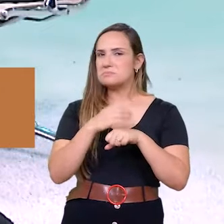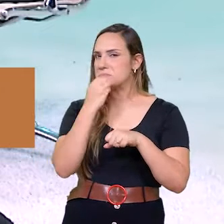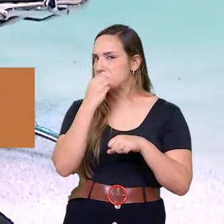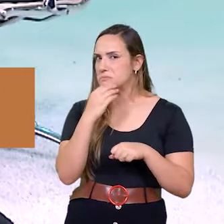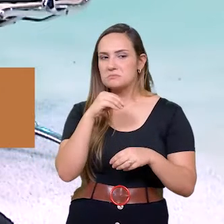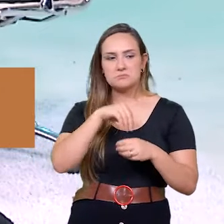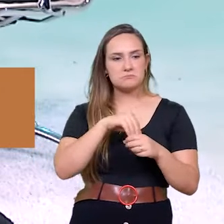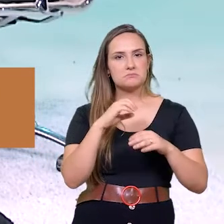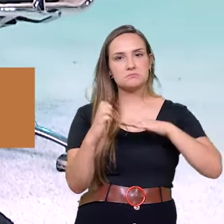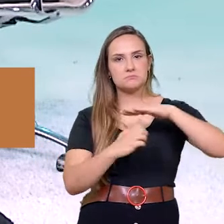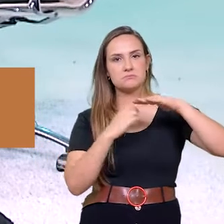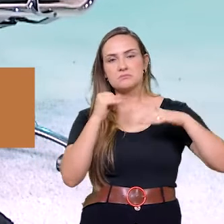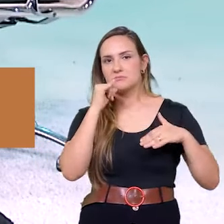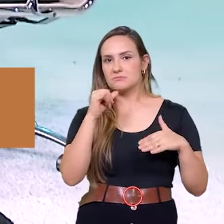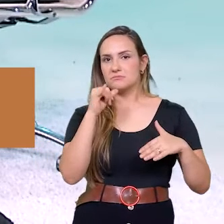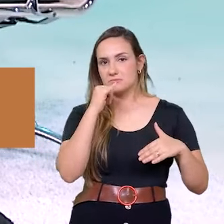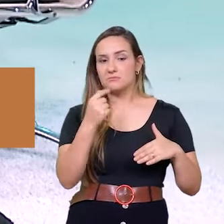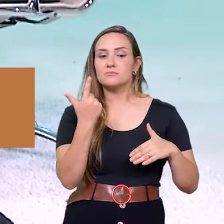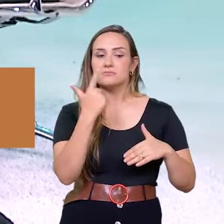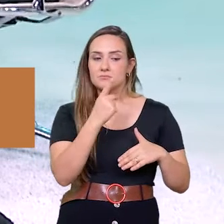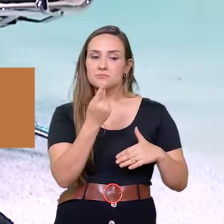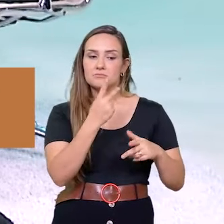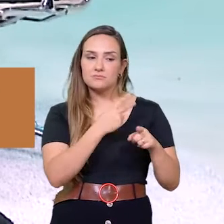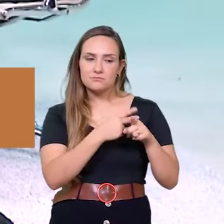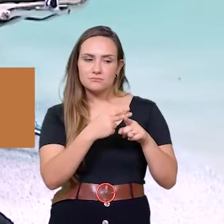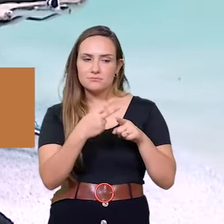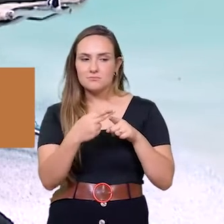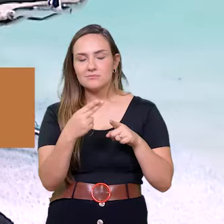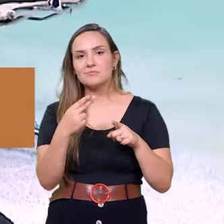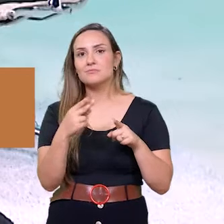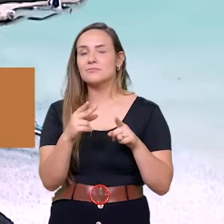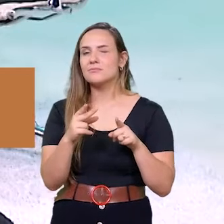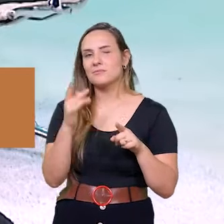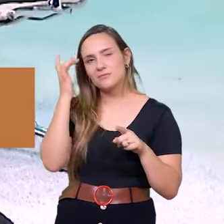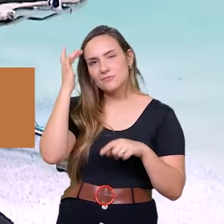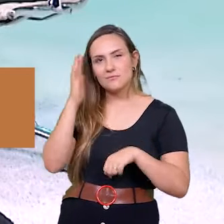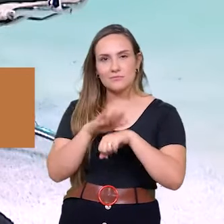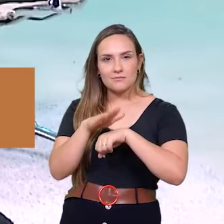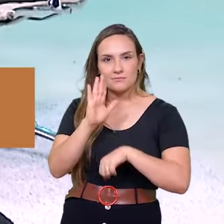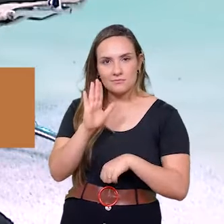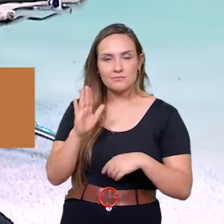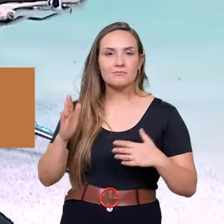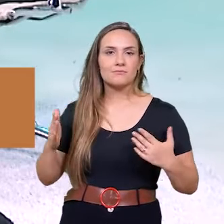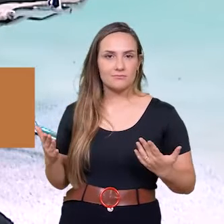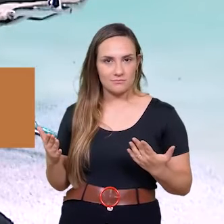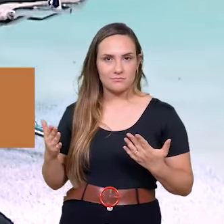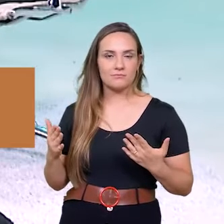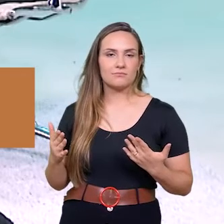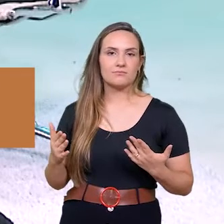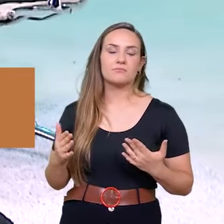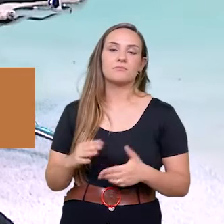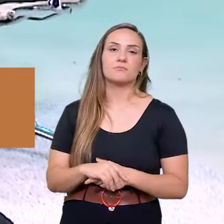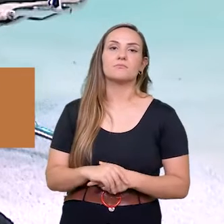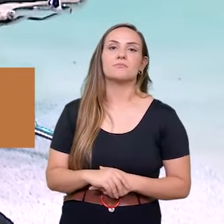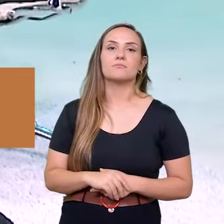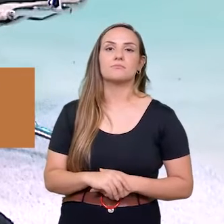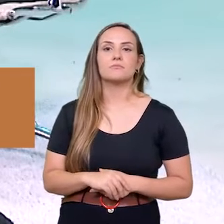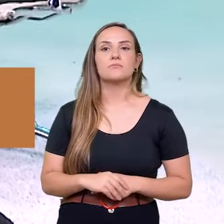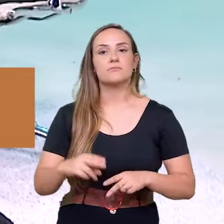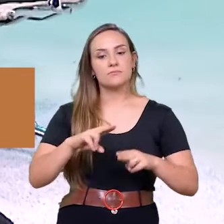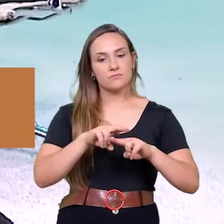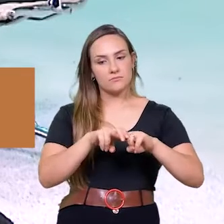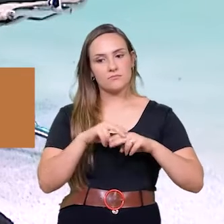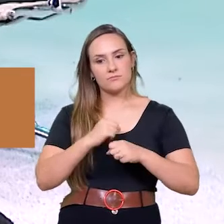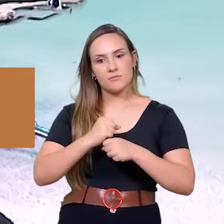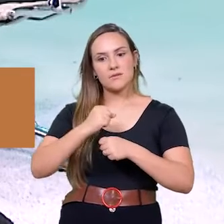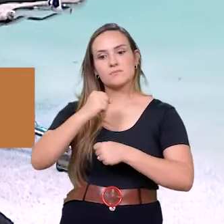boa para uma negociação em condições um pouco mais favoráveis que as usuais. Então,